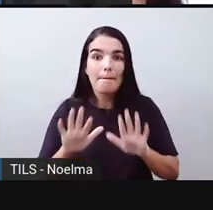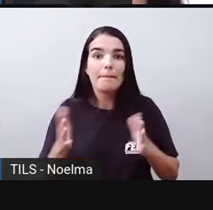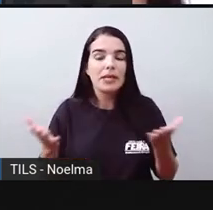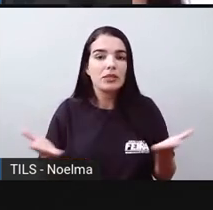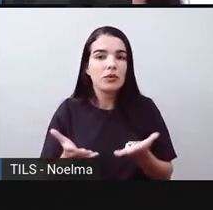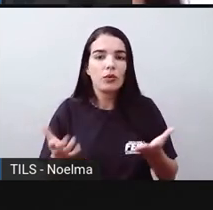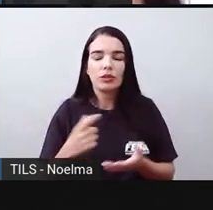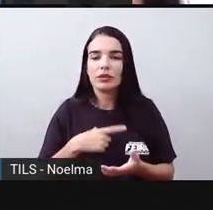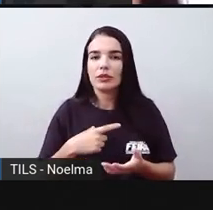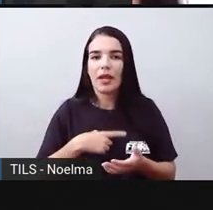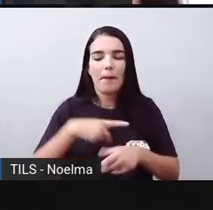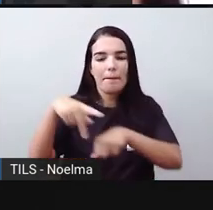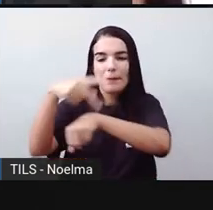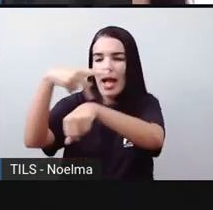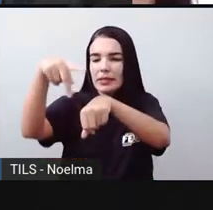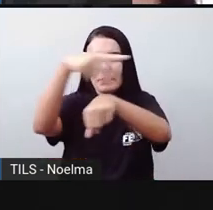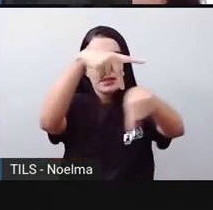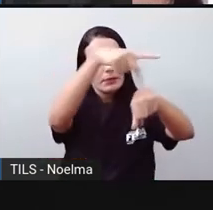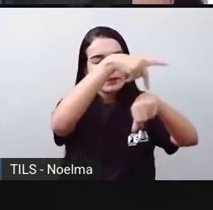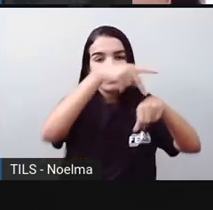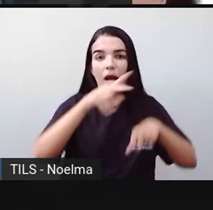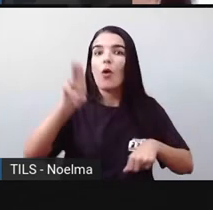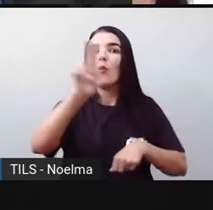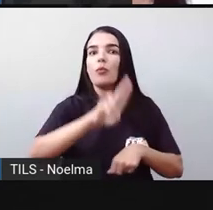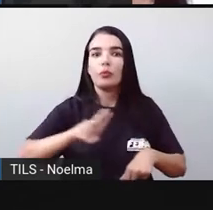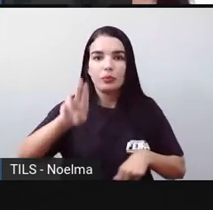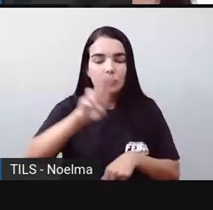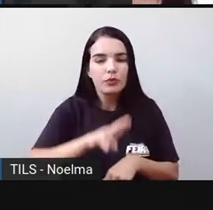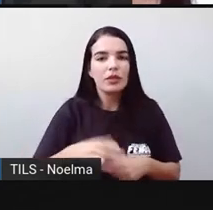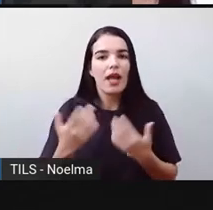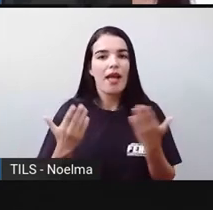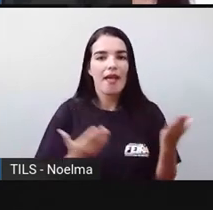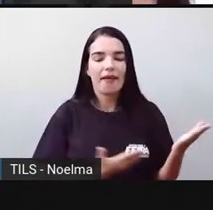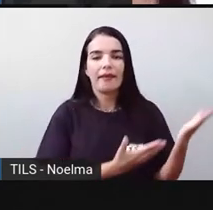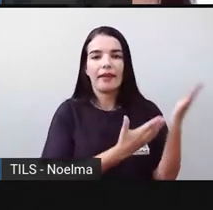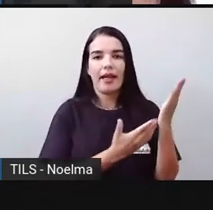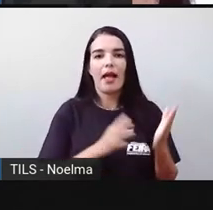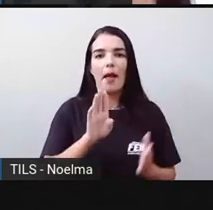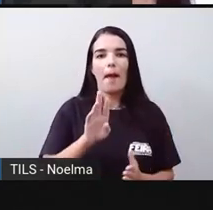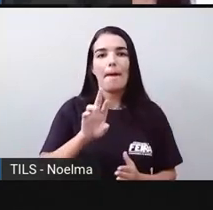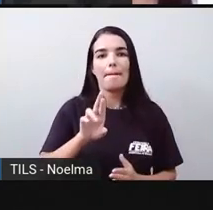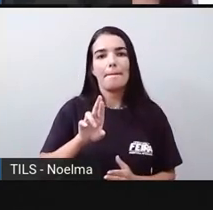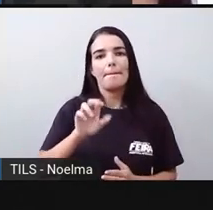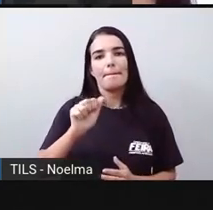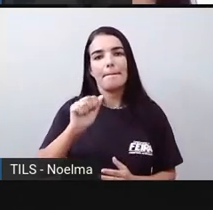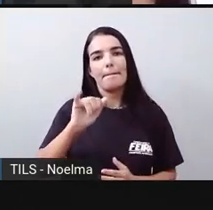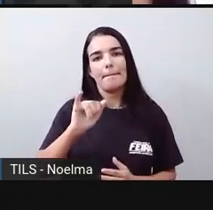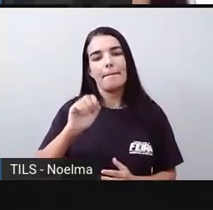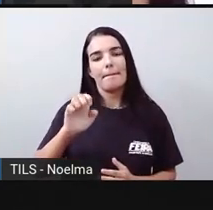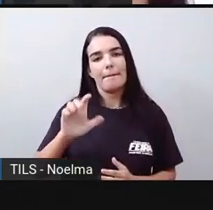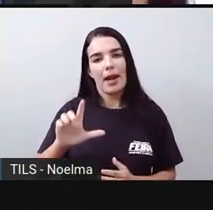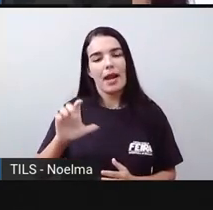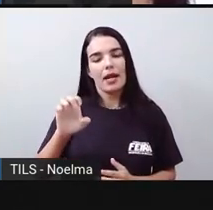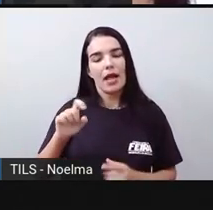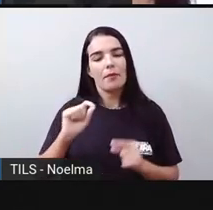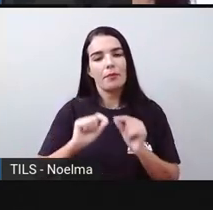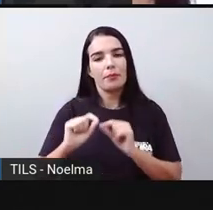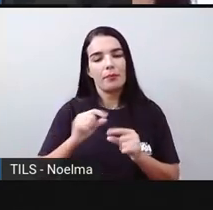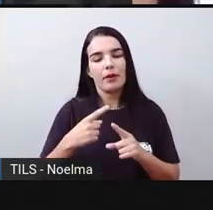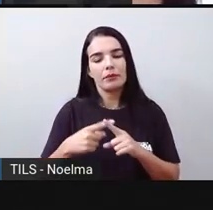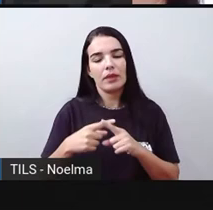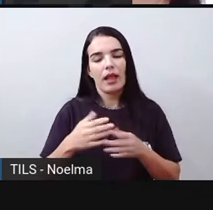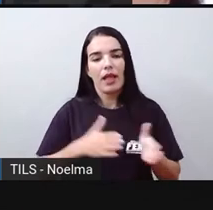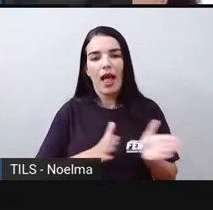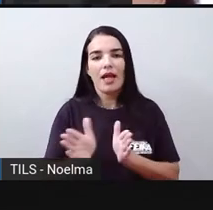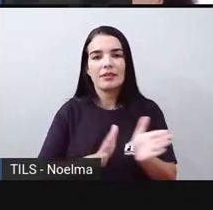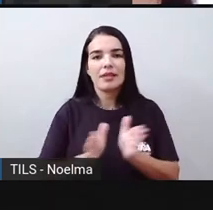vários países se utiliza desse sistema para dar acesso à leitura e à escrita às pessoas que são cegas